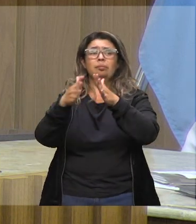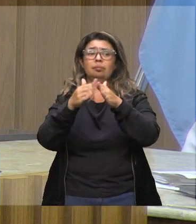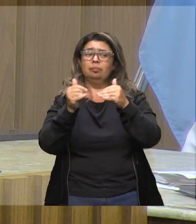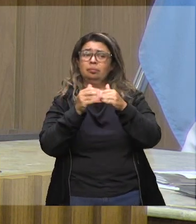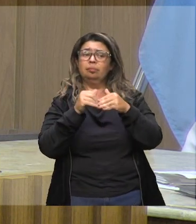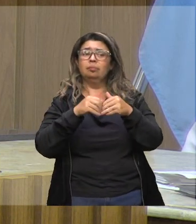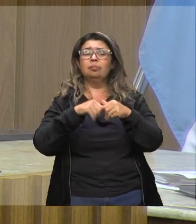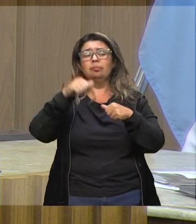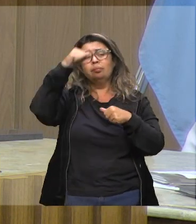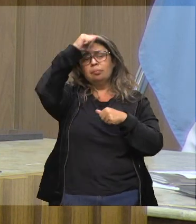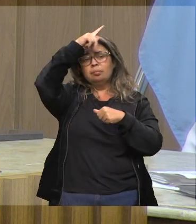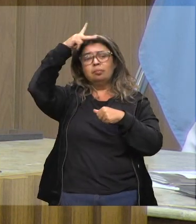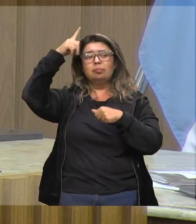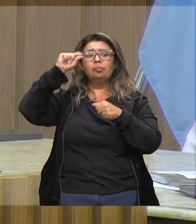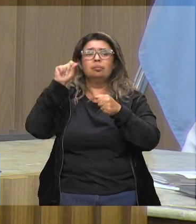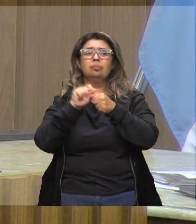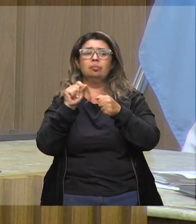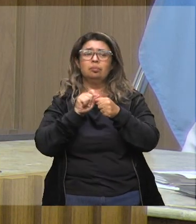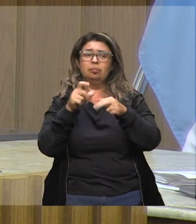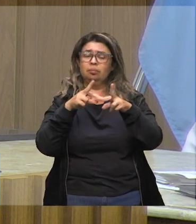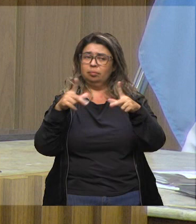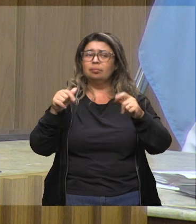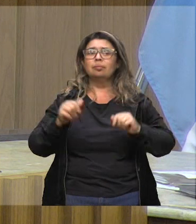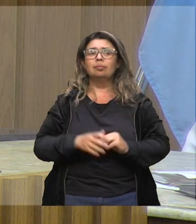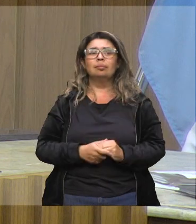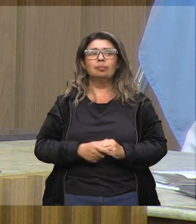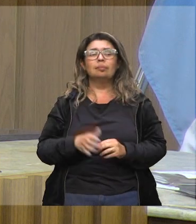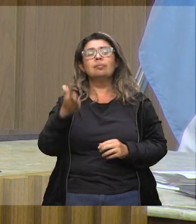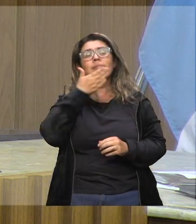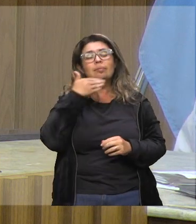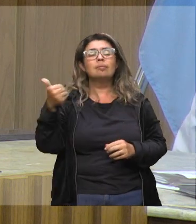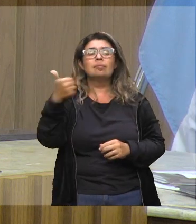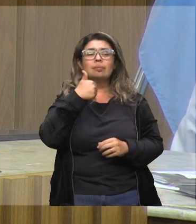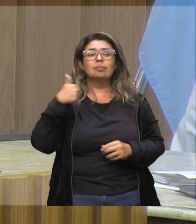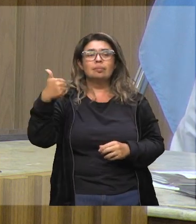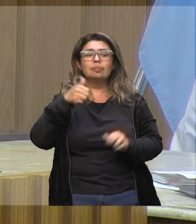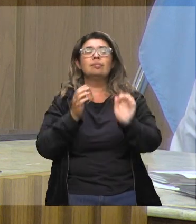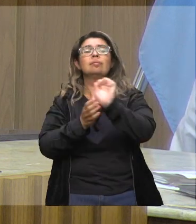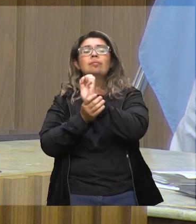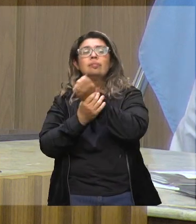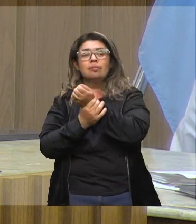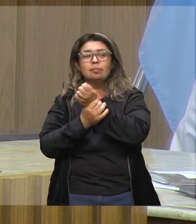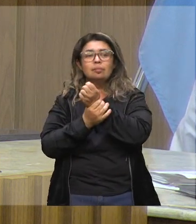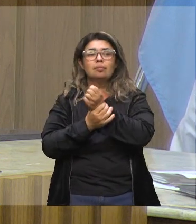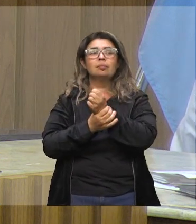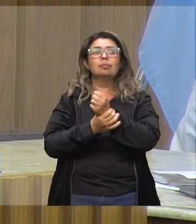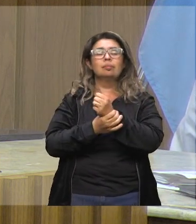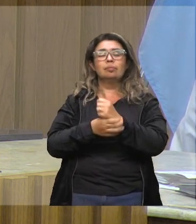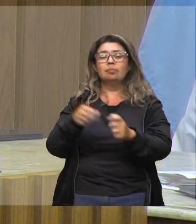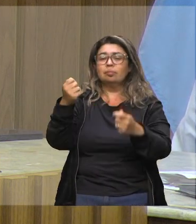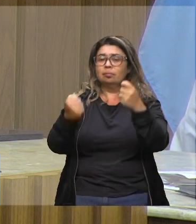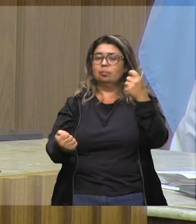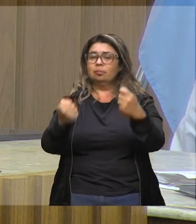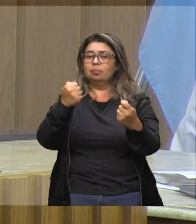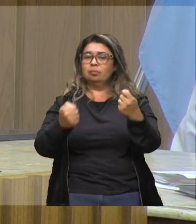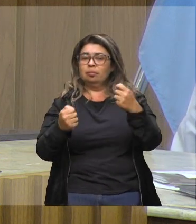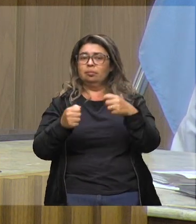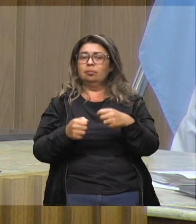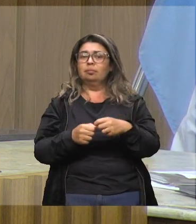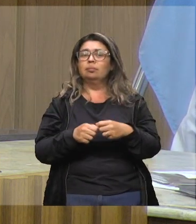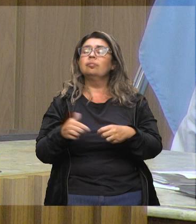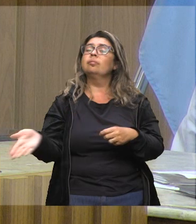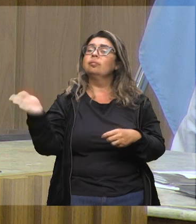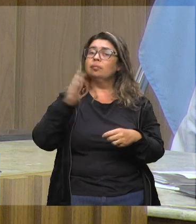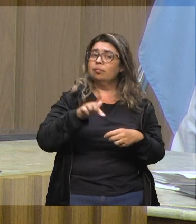tome as providências nesse sentido, para poder melhorar a segurança dos nossos motoristas e dos motoristas que nos visitam